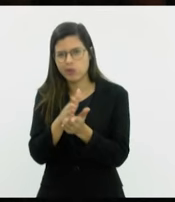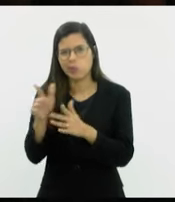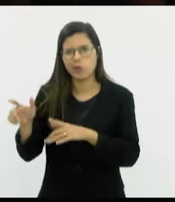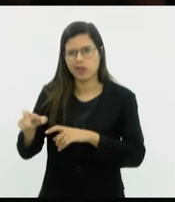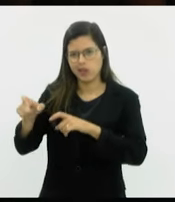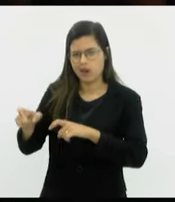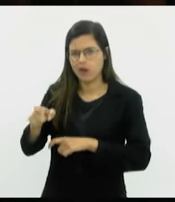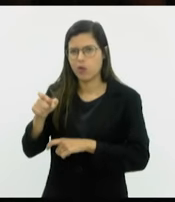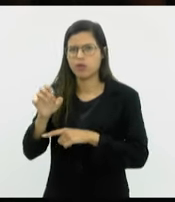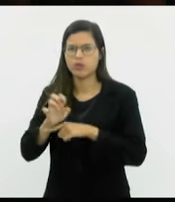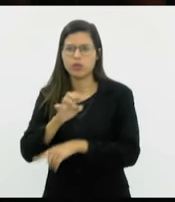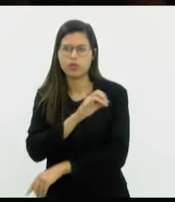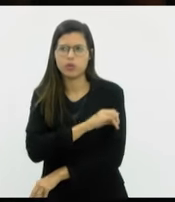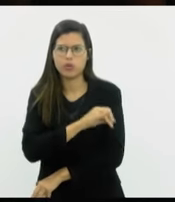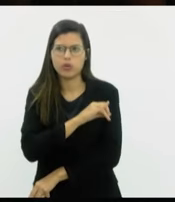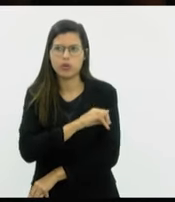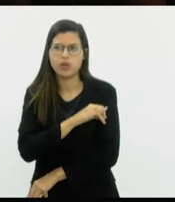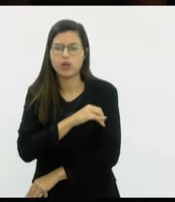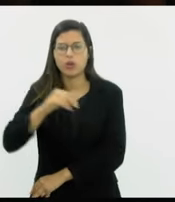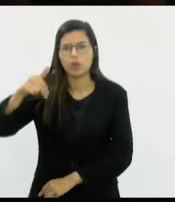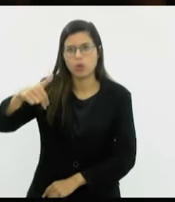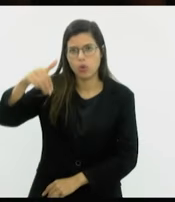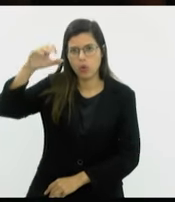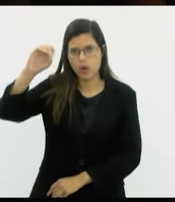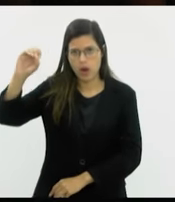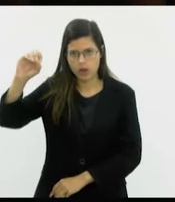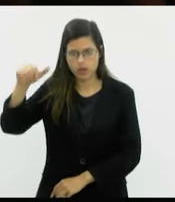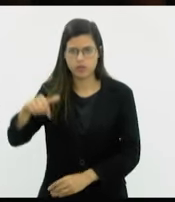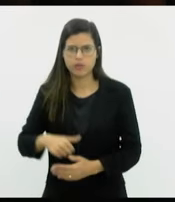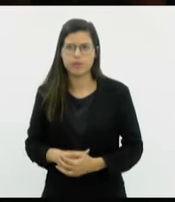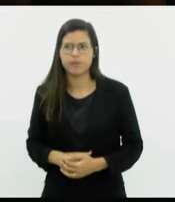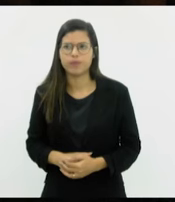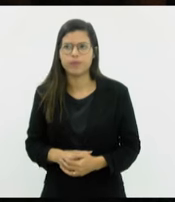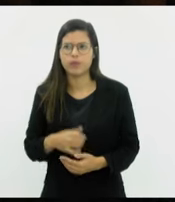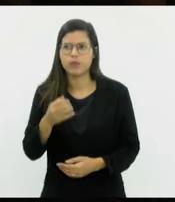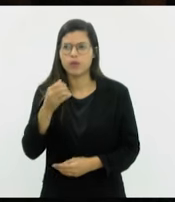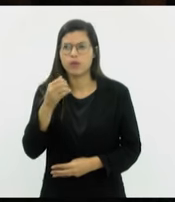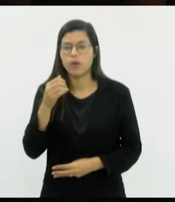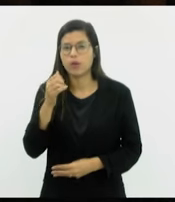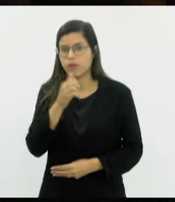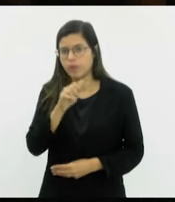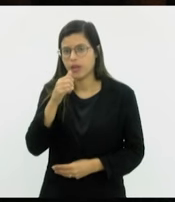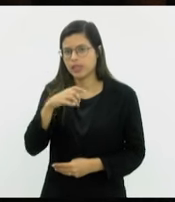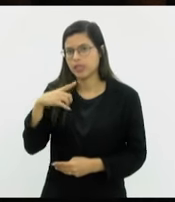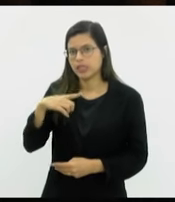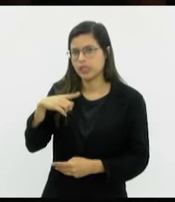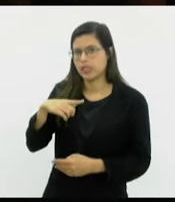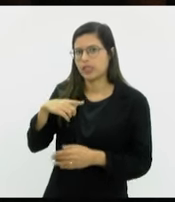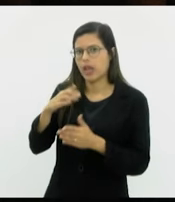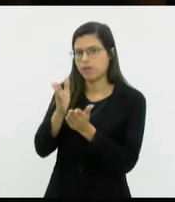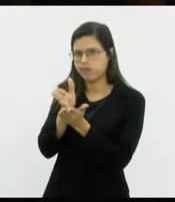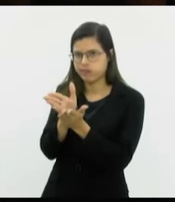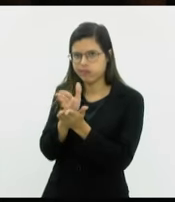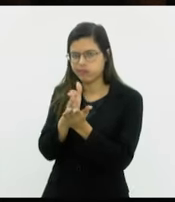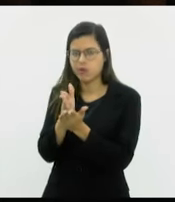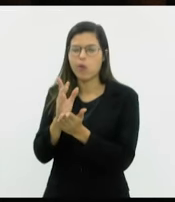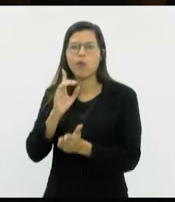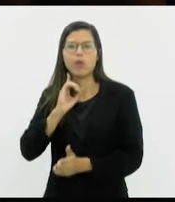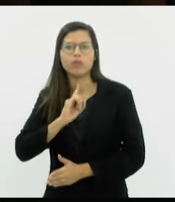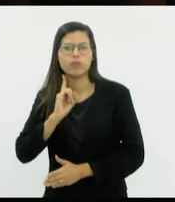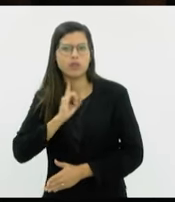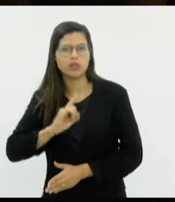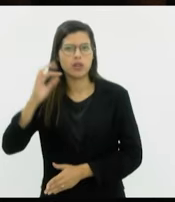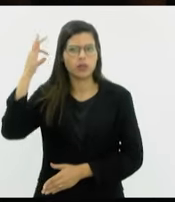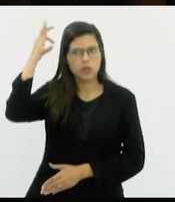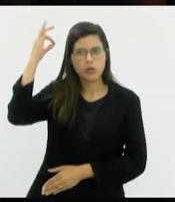honra, sou da região noroeste fluminense, e ali nós temos a divisa dos estados de Minas Gerais e Espírito Santo. Nosso povo ali